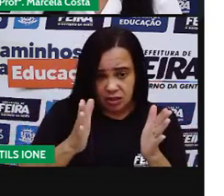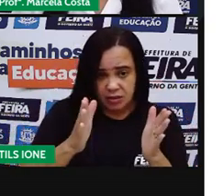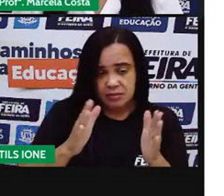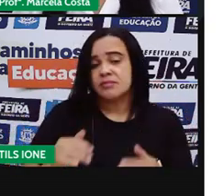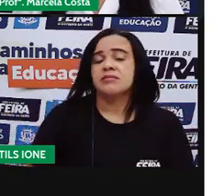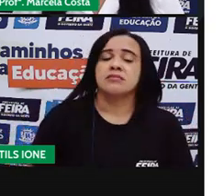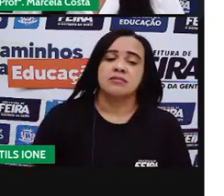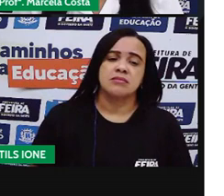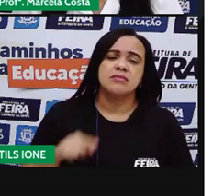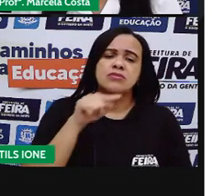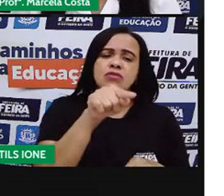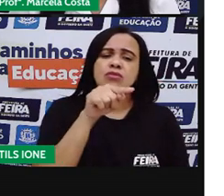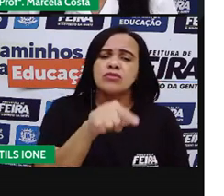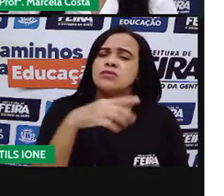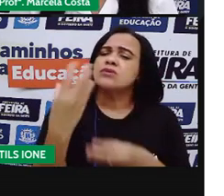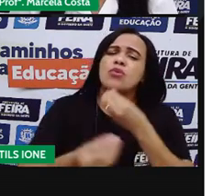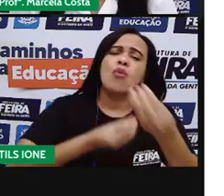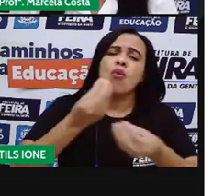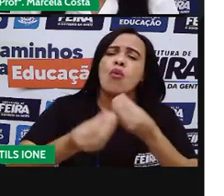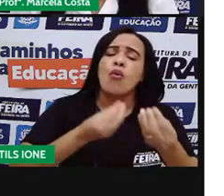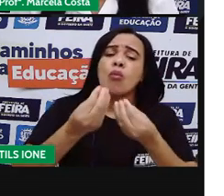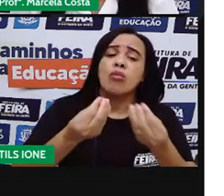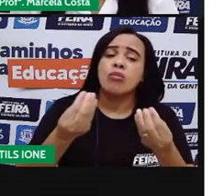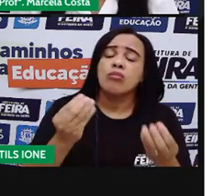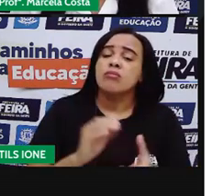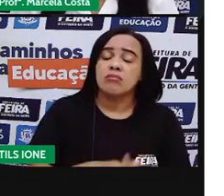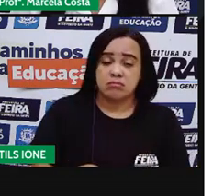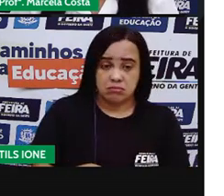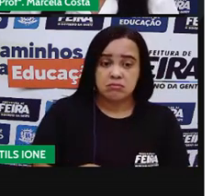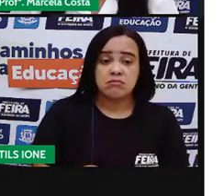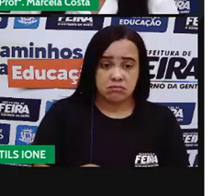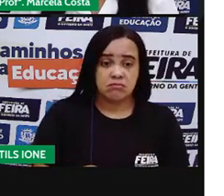E como foi que você reagiu nessa situação?